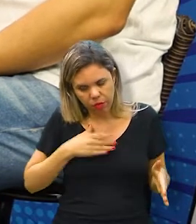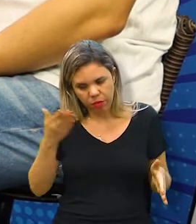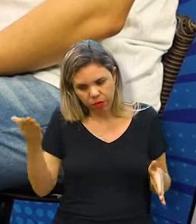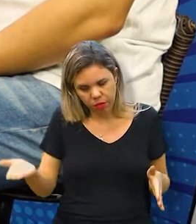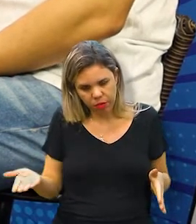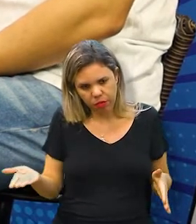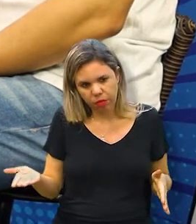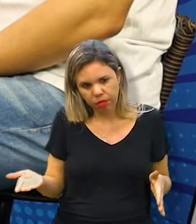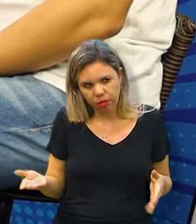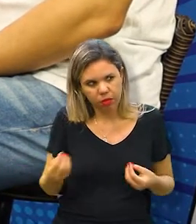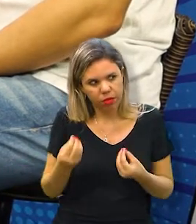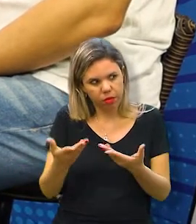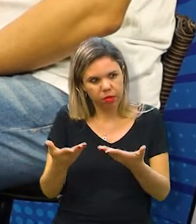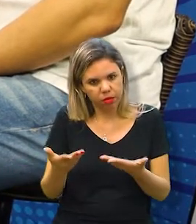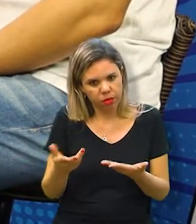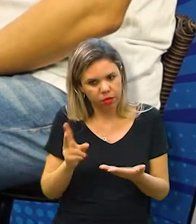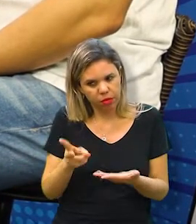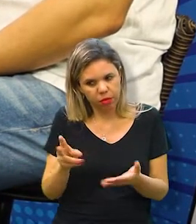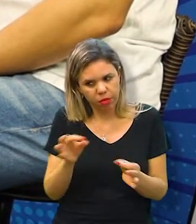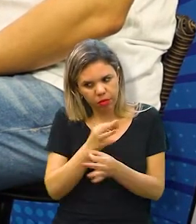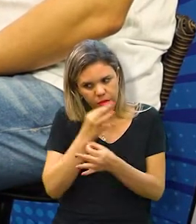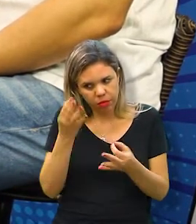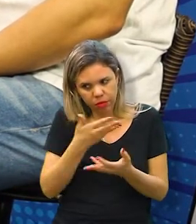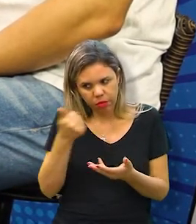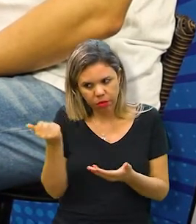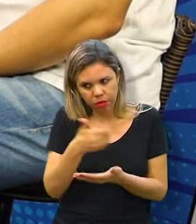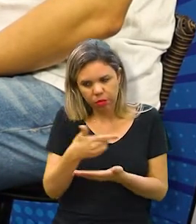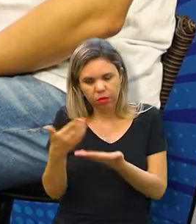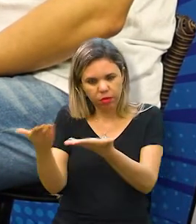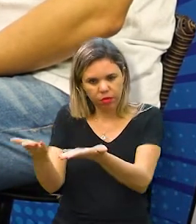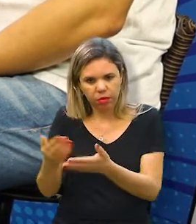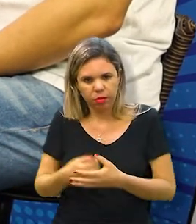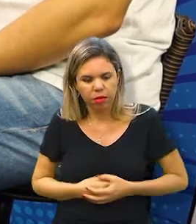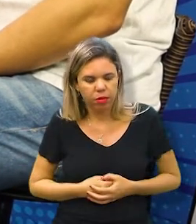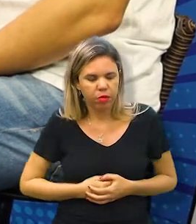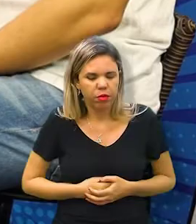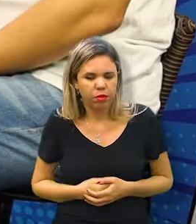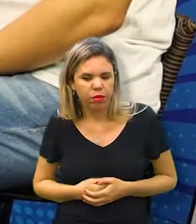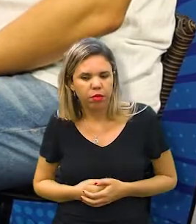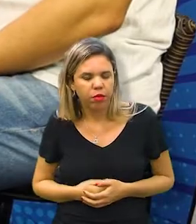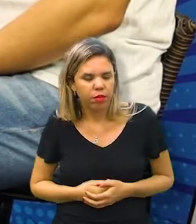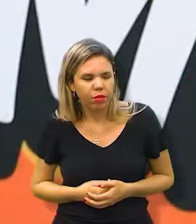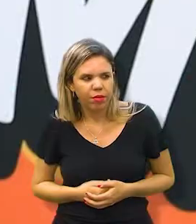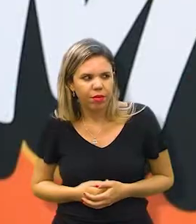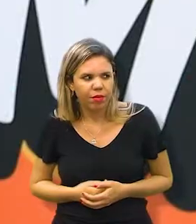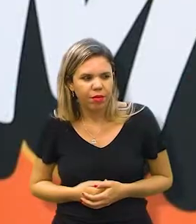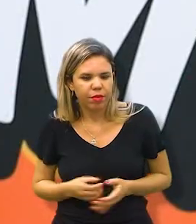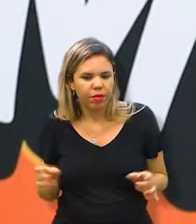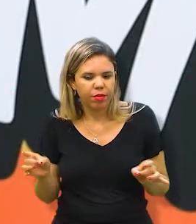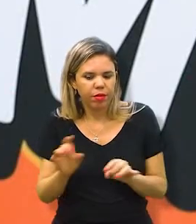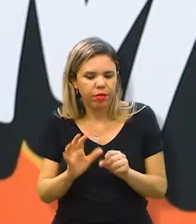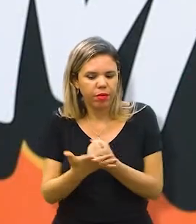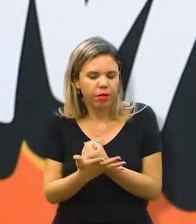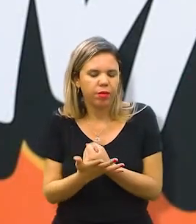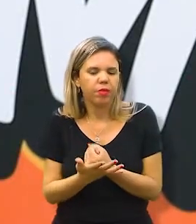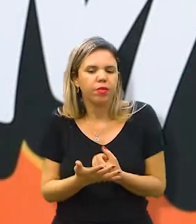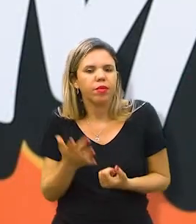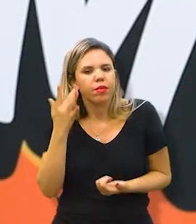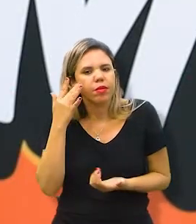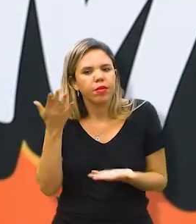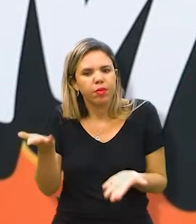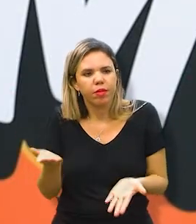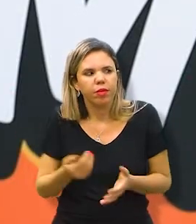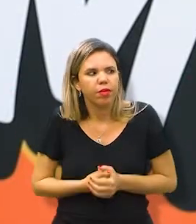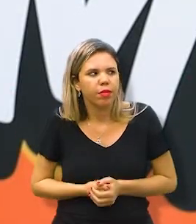que entregar sempre algo melhor para eles. E aí, passando a pandemia,